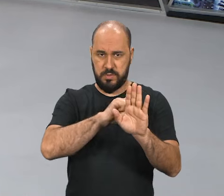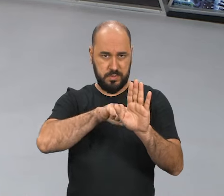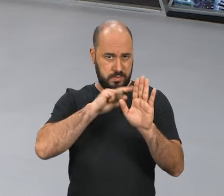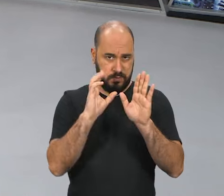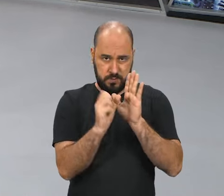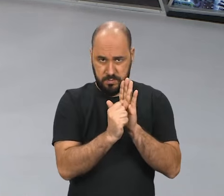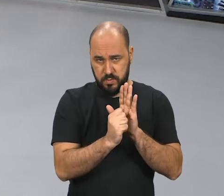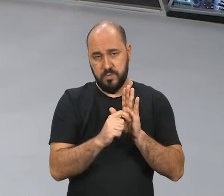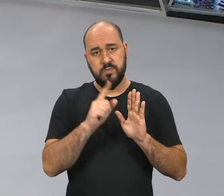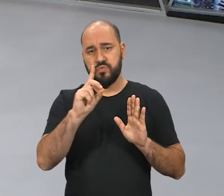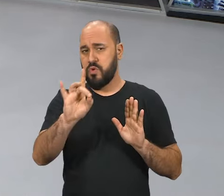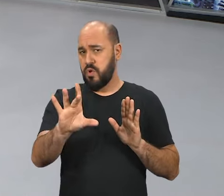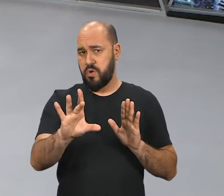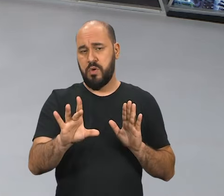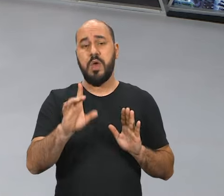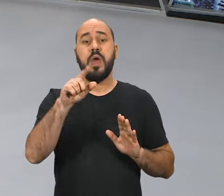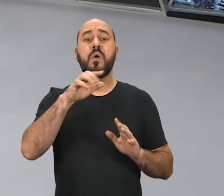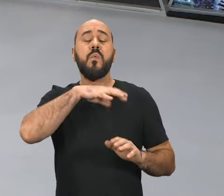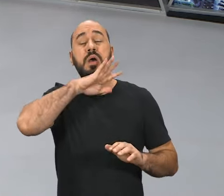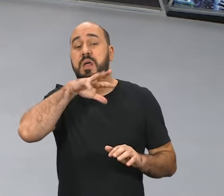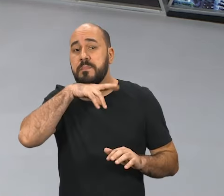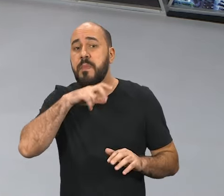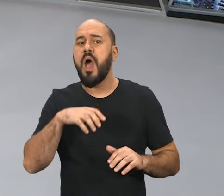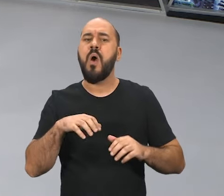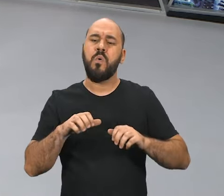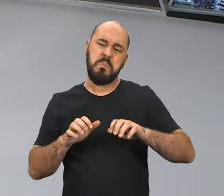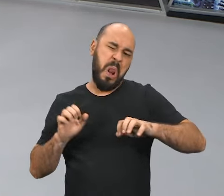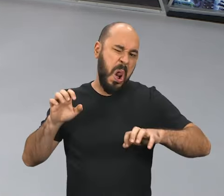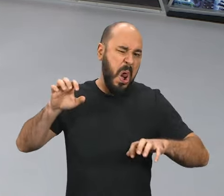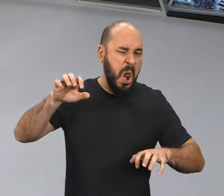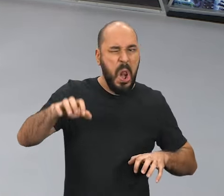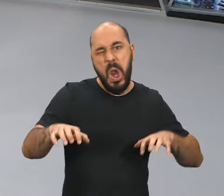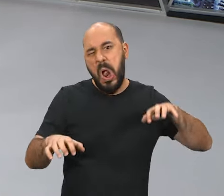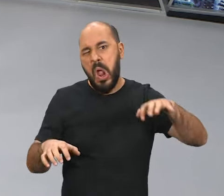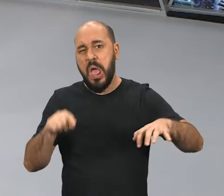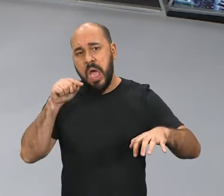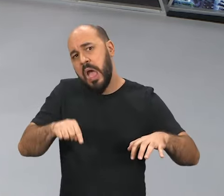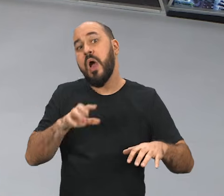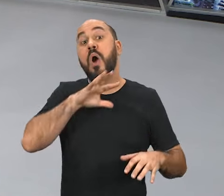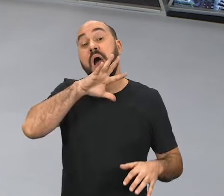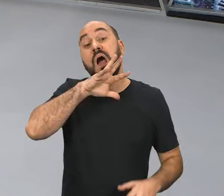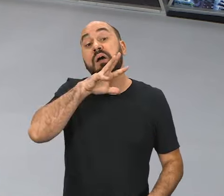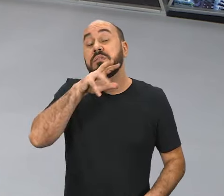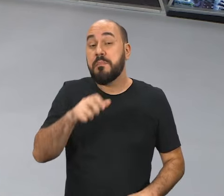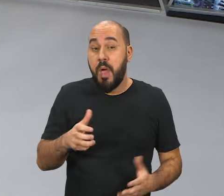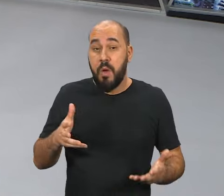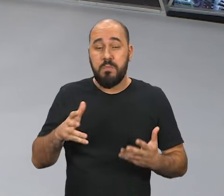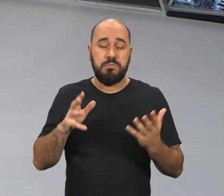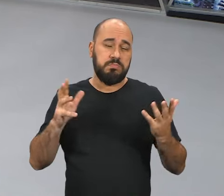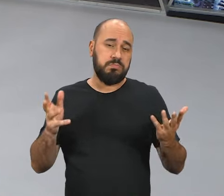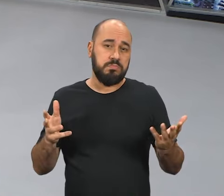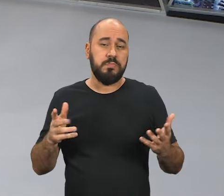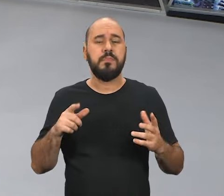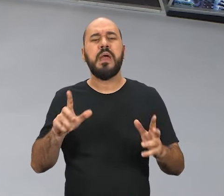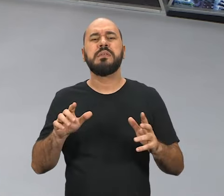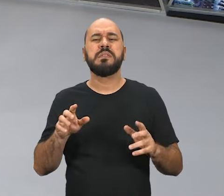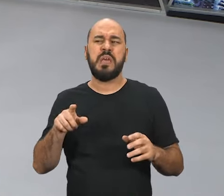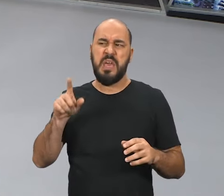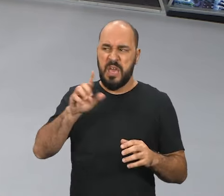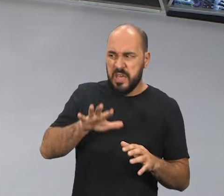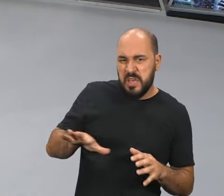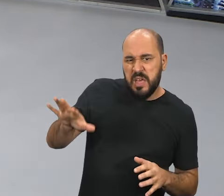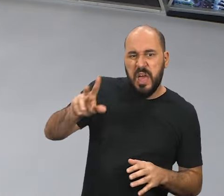monstro, uma besta, né, um animal se levanta do mar. Você sabe que não pode ser encarado isso